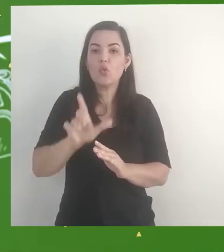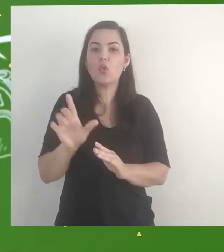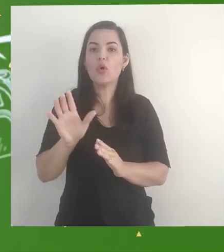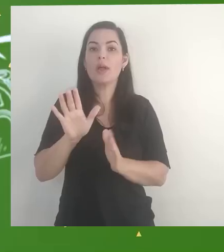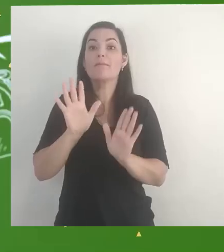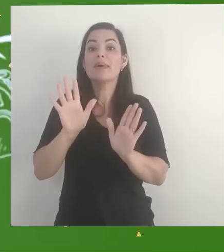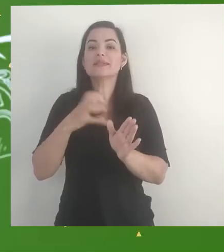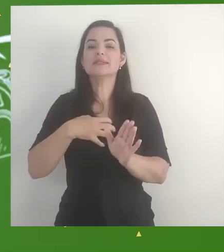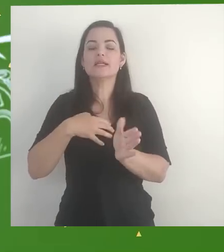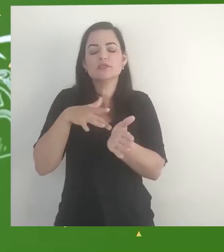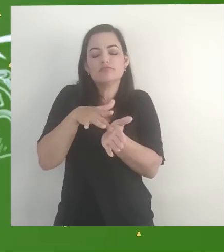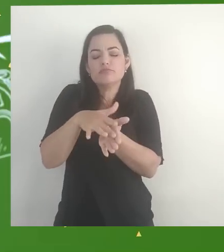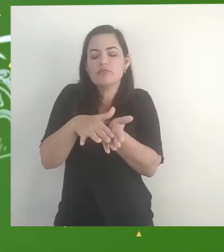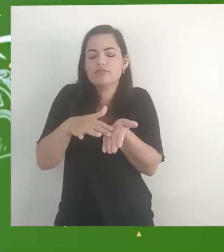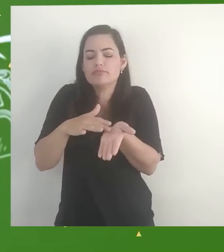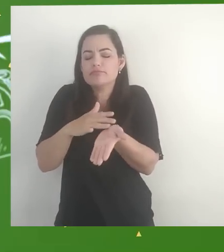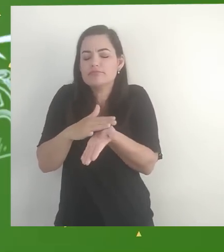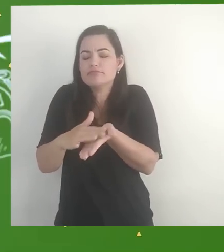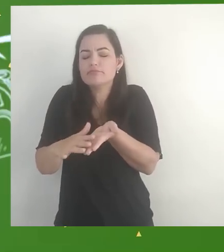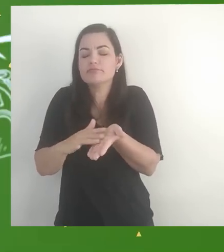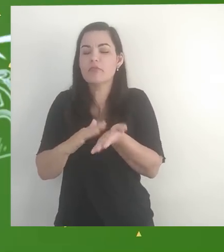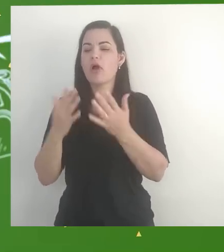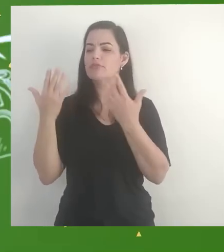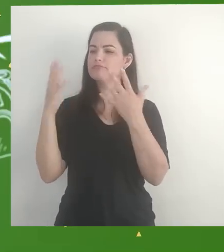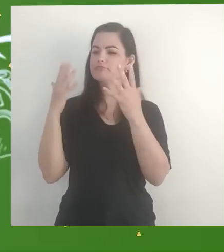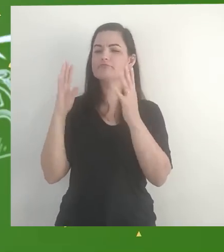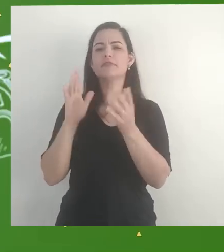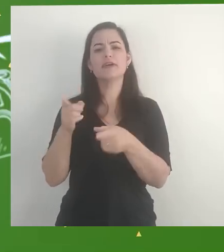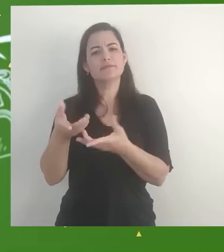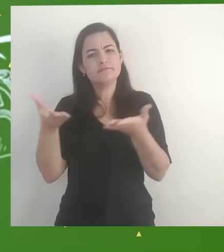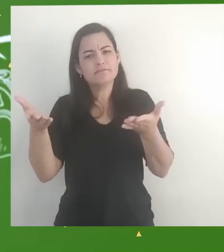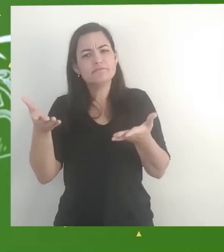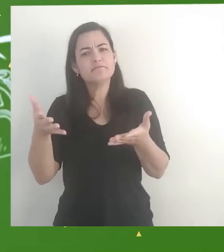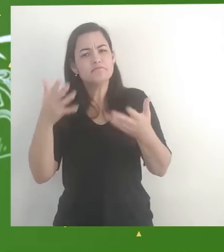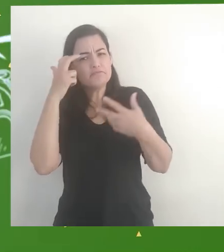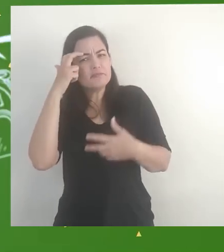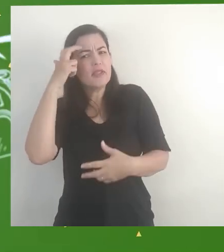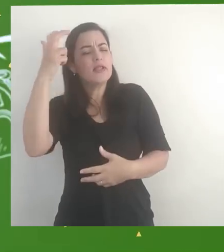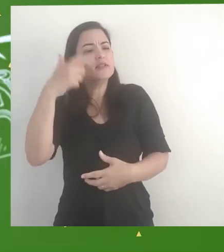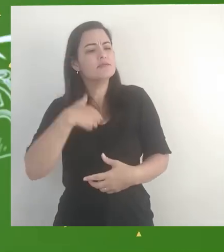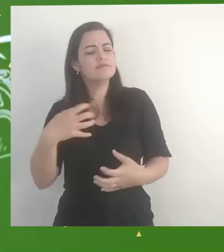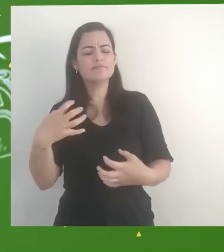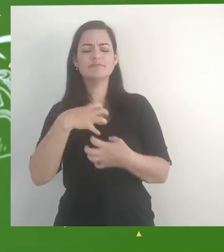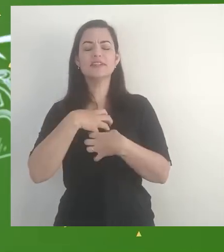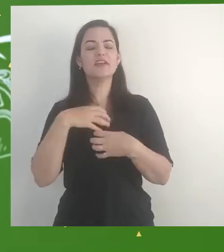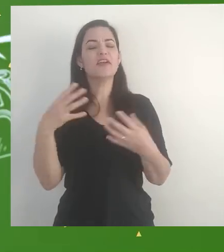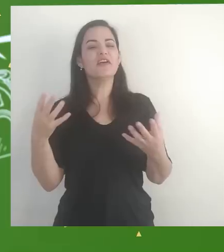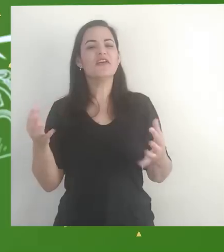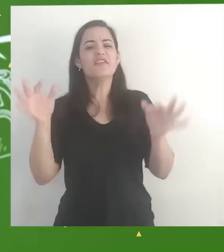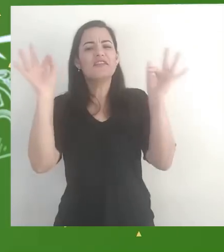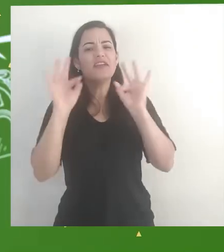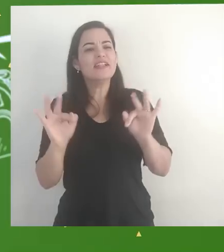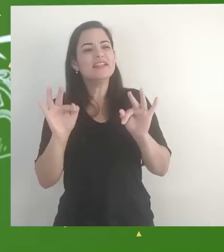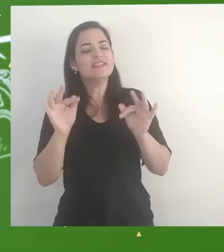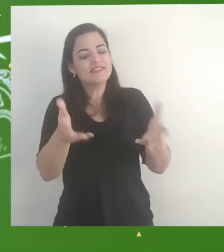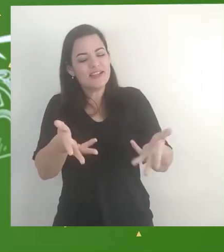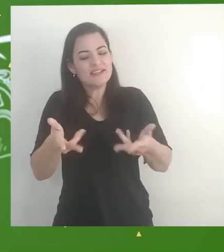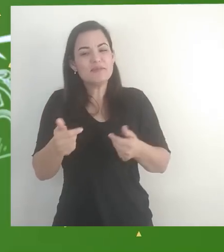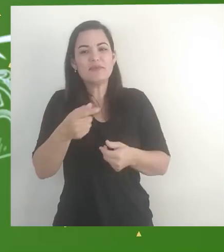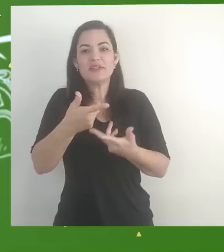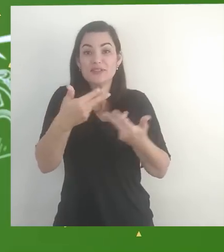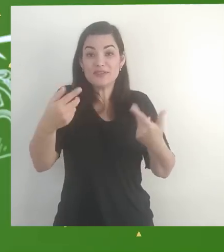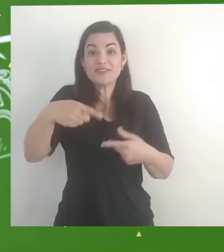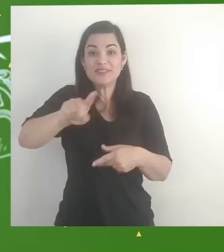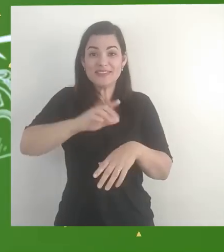Guilherme, parabéns! Você arrasa sempre. A Pro fica sempre muito feliz de receber as suas produções,